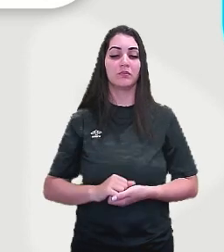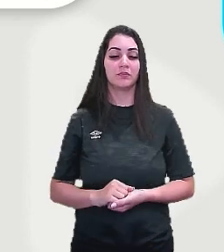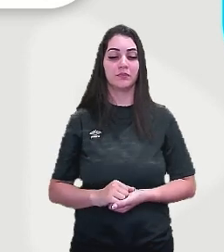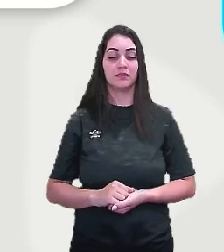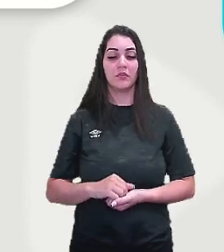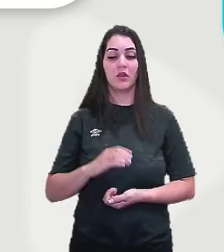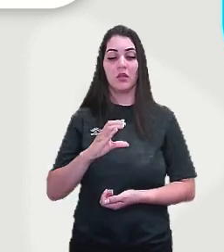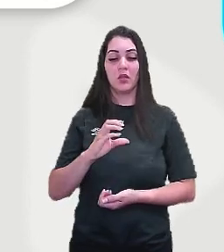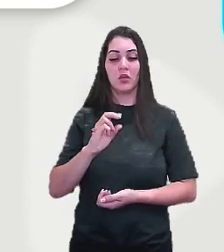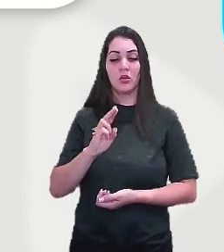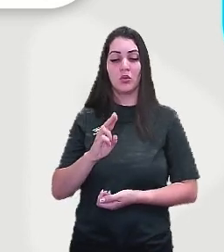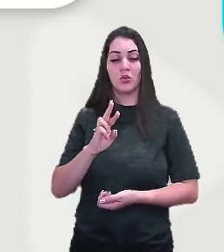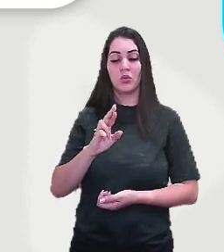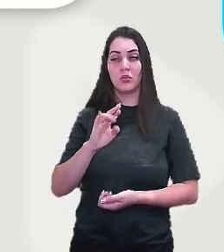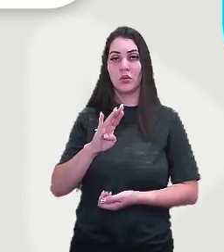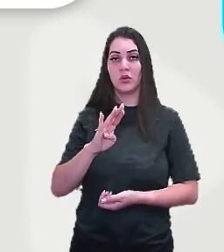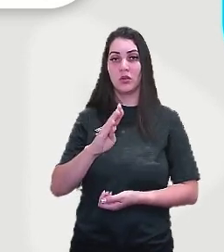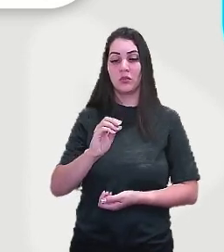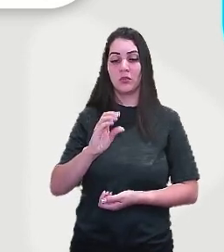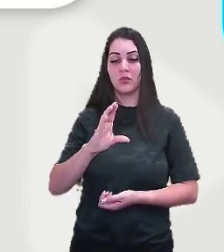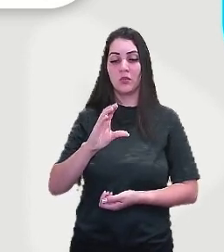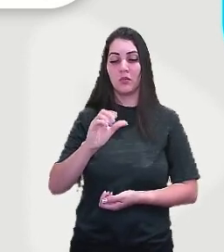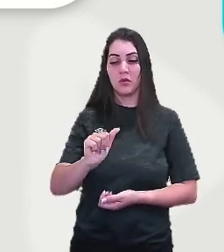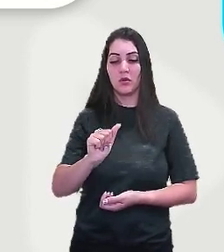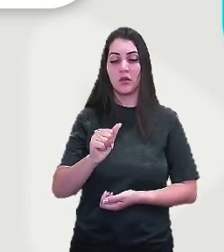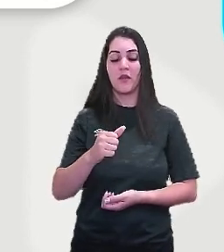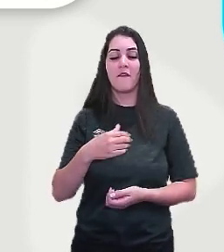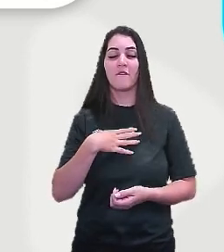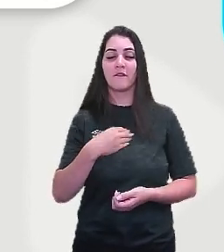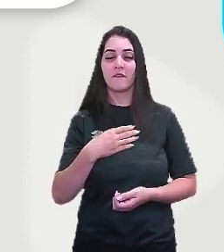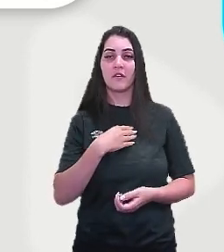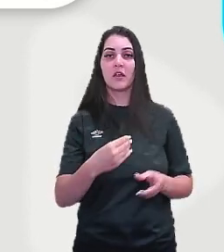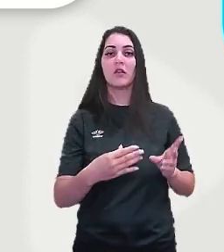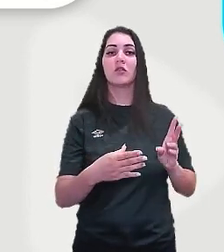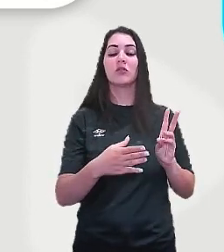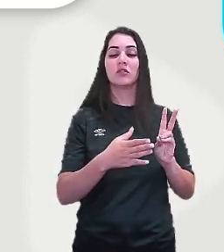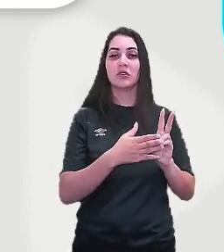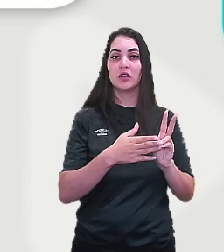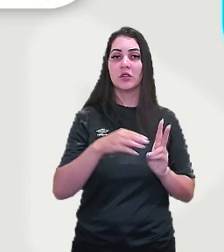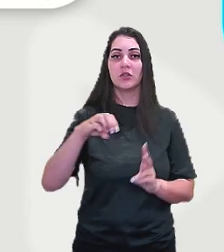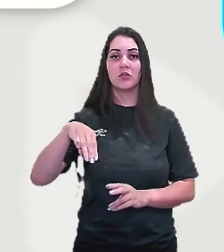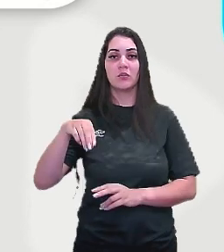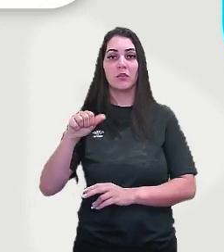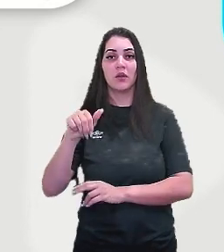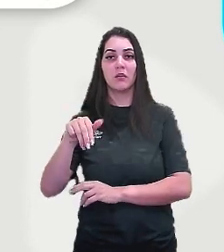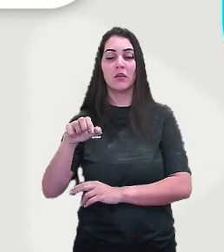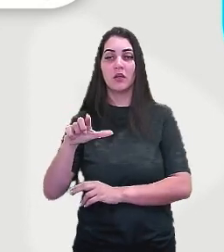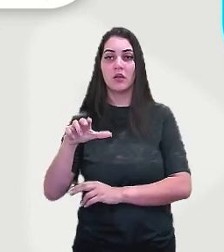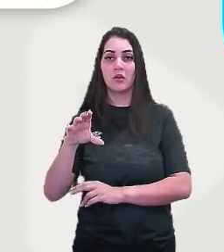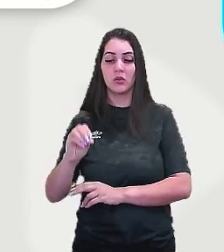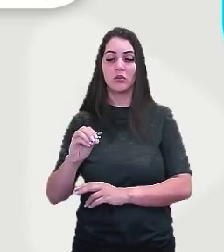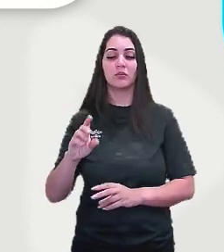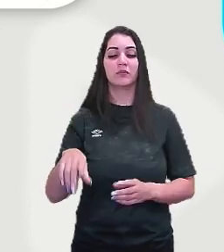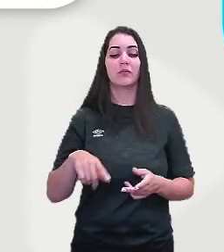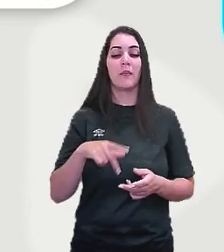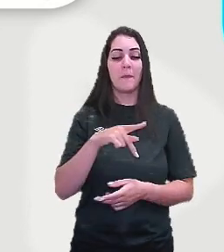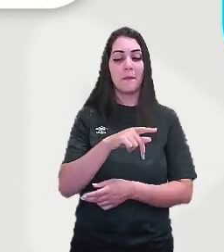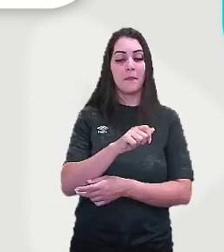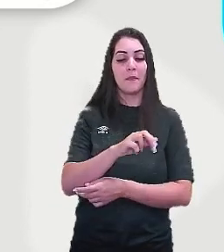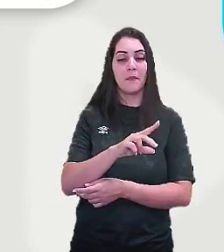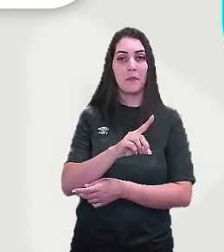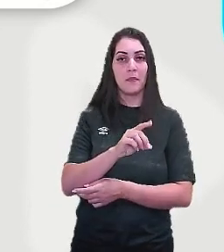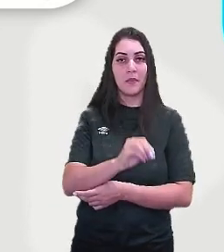Curiboca, filho de índio com mameluco. Mulato, filho de negro com branco. Pardo, filho de mulato